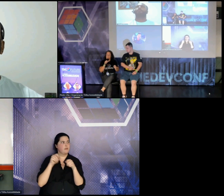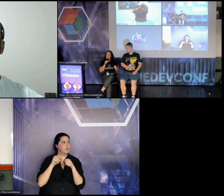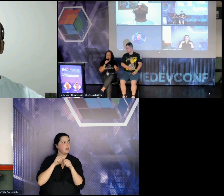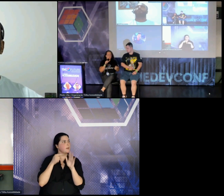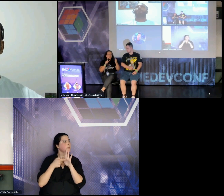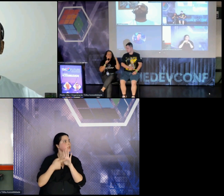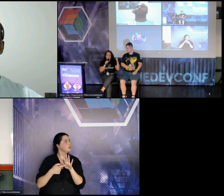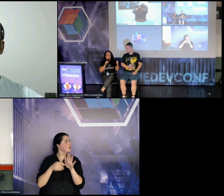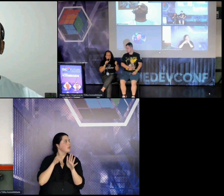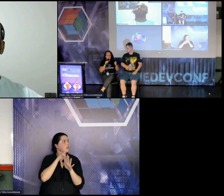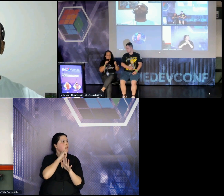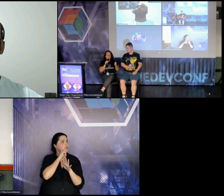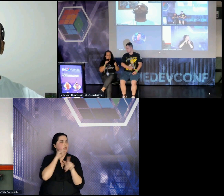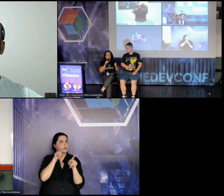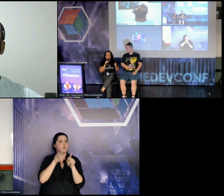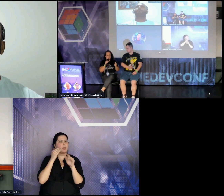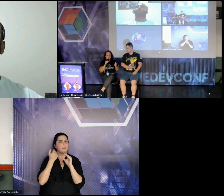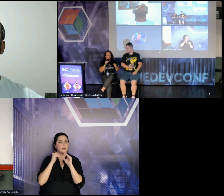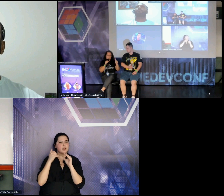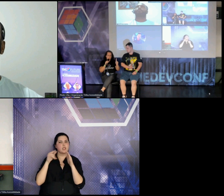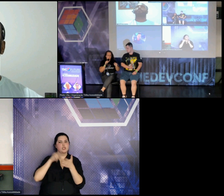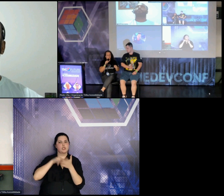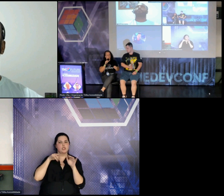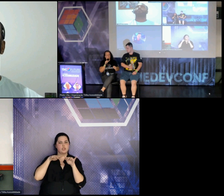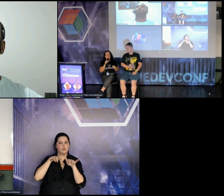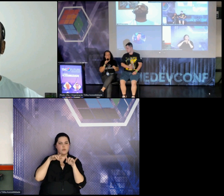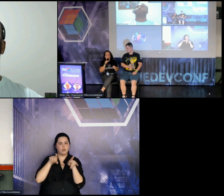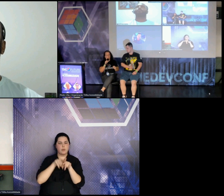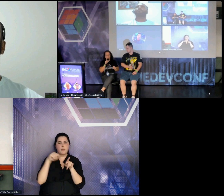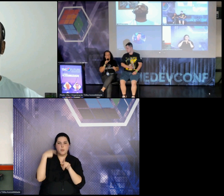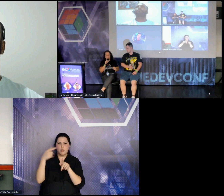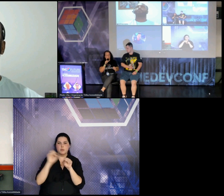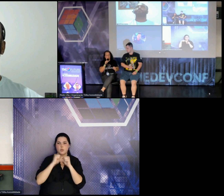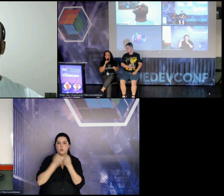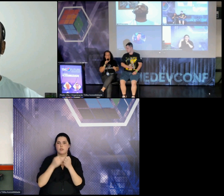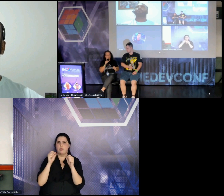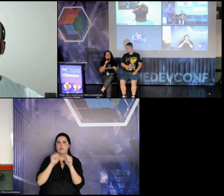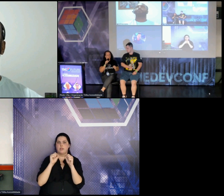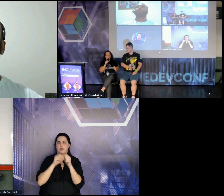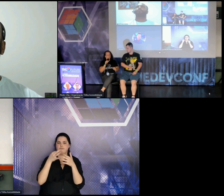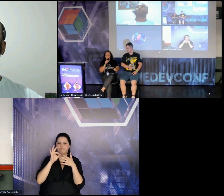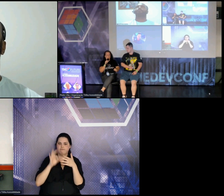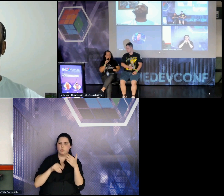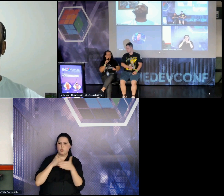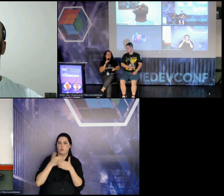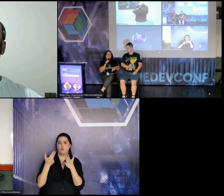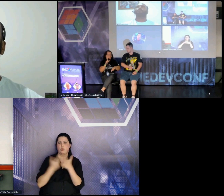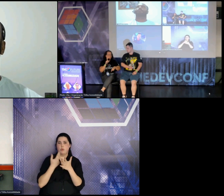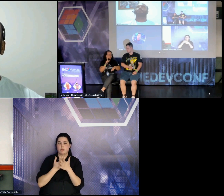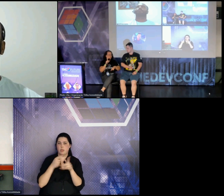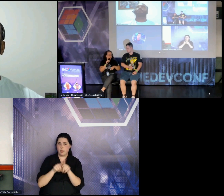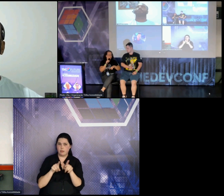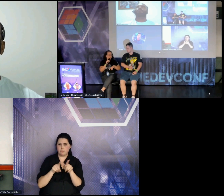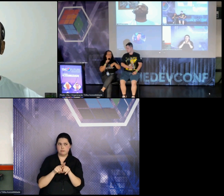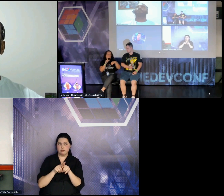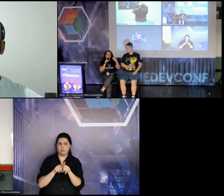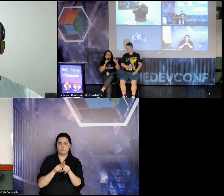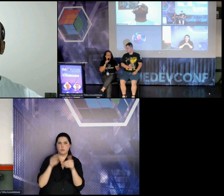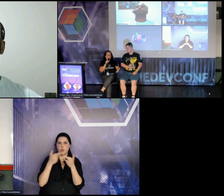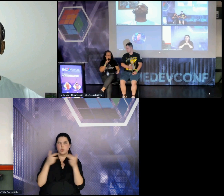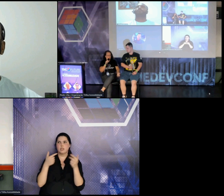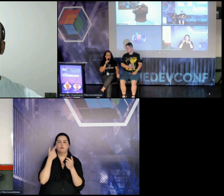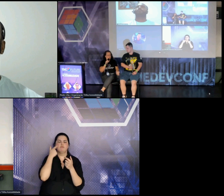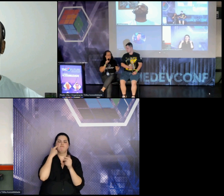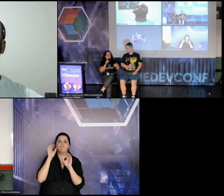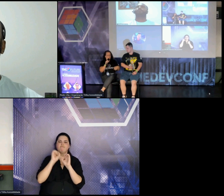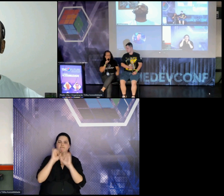apresentou no teste, já passei para o meu desenvolvedor e na próxima sprint a gente vai estar trabalhando tudo isso, tá? Então, assim, são coisas que ela não tinha